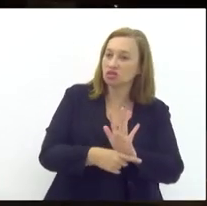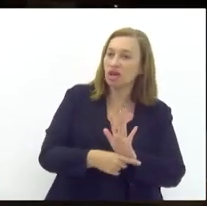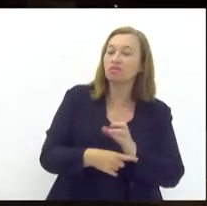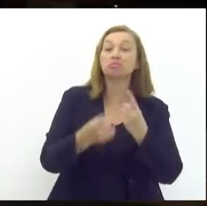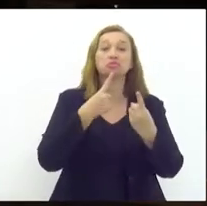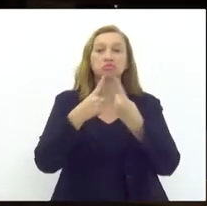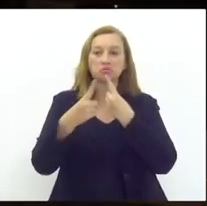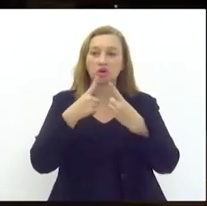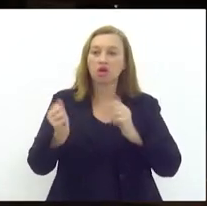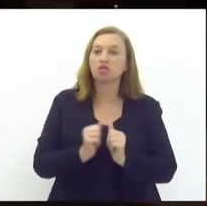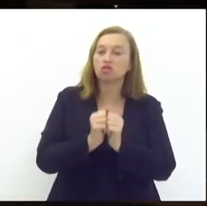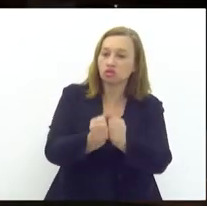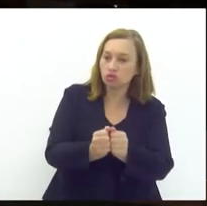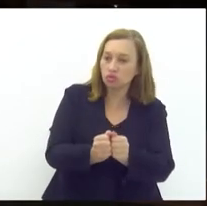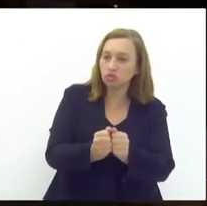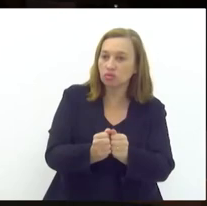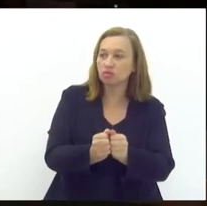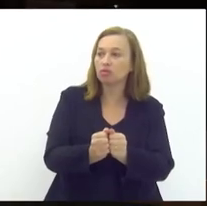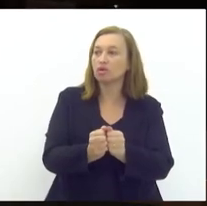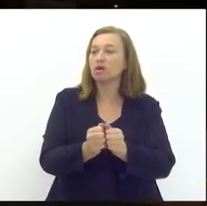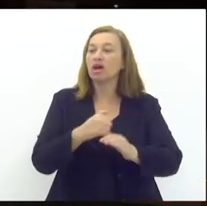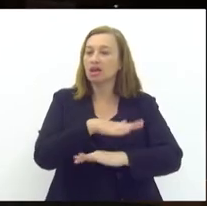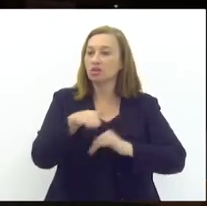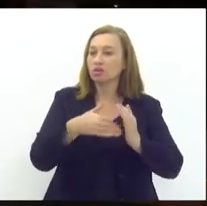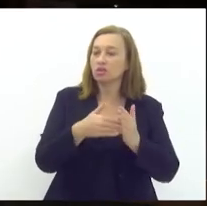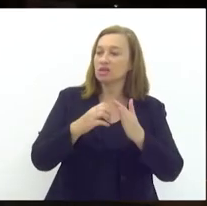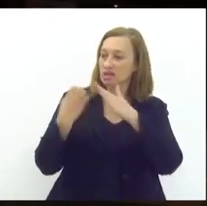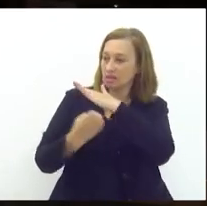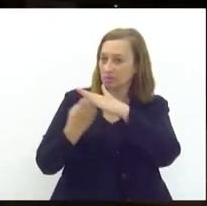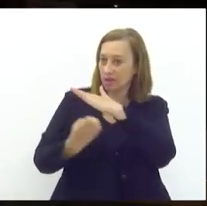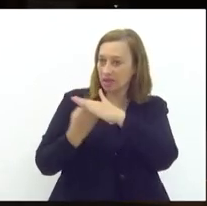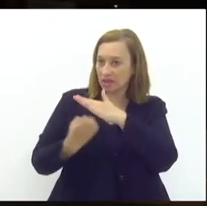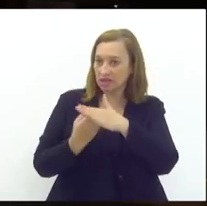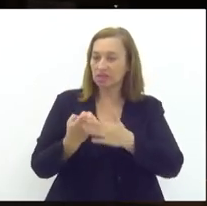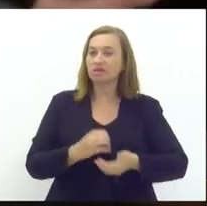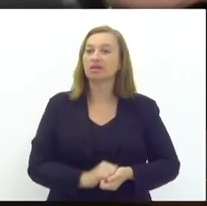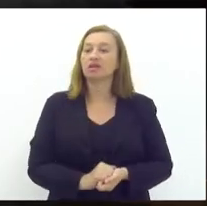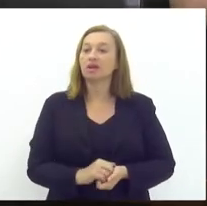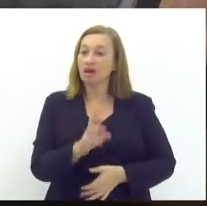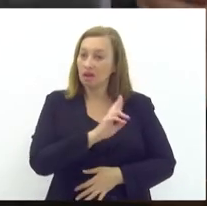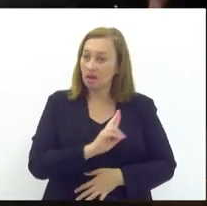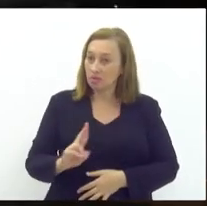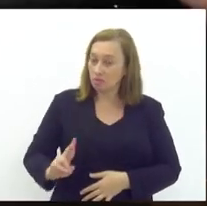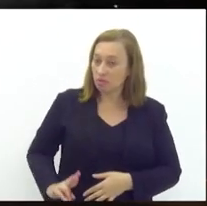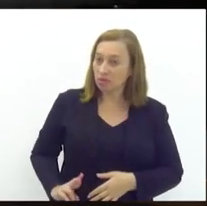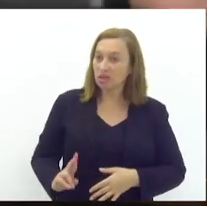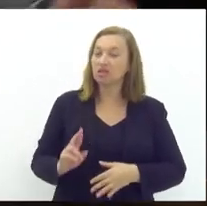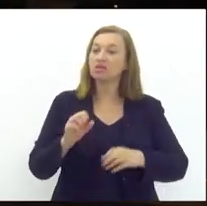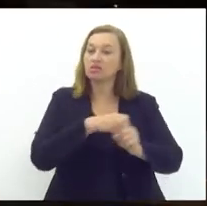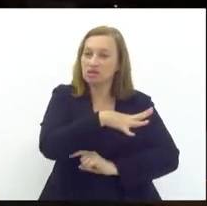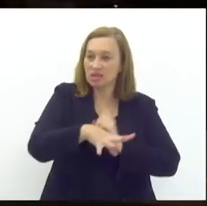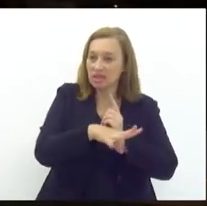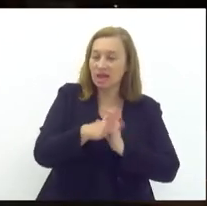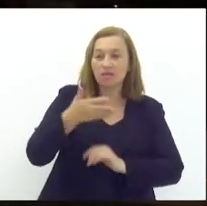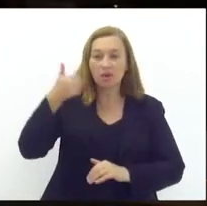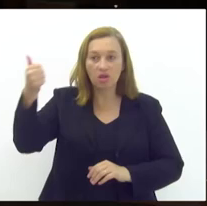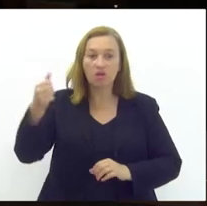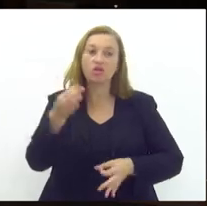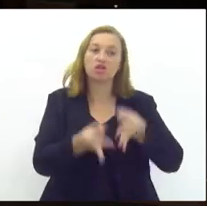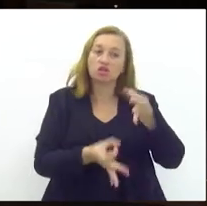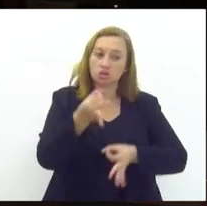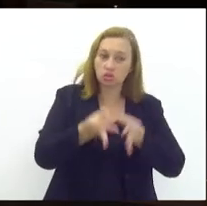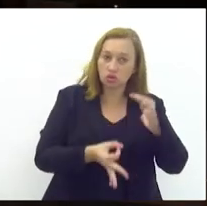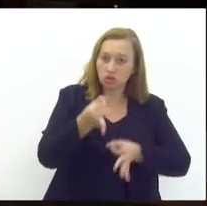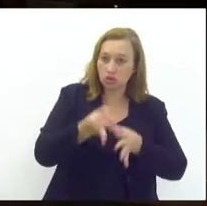os debates junto a fé na físico e especial debate republicanos em defesa em nossa cidade melhor mais justa solidária